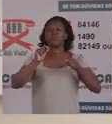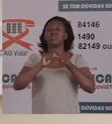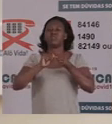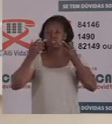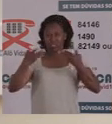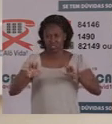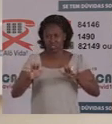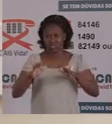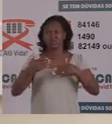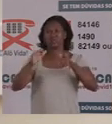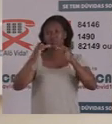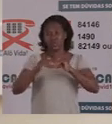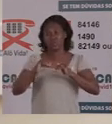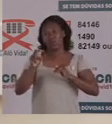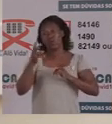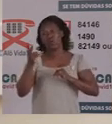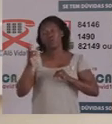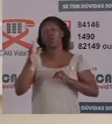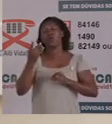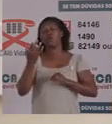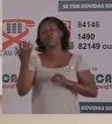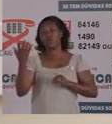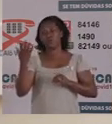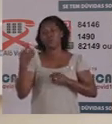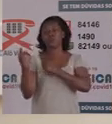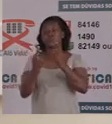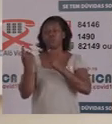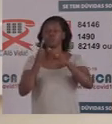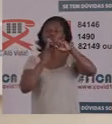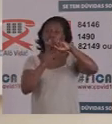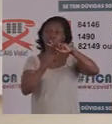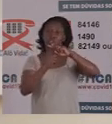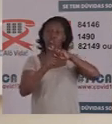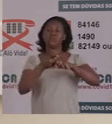de casos positivos. Portanto, nós estamos agora com